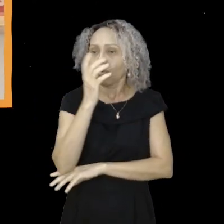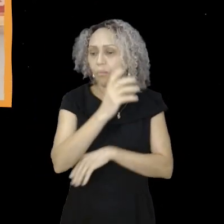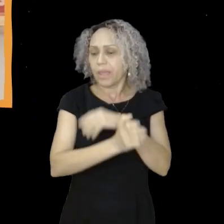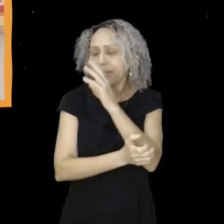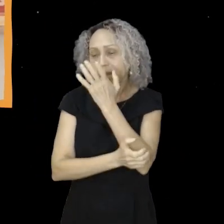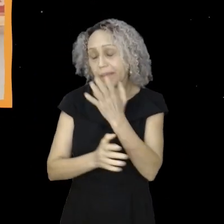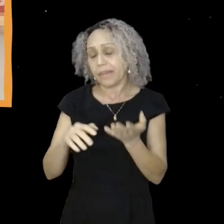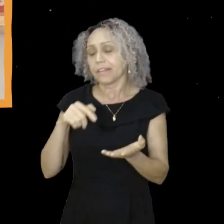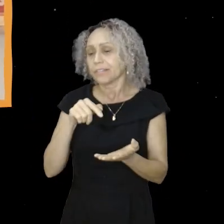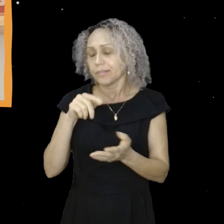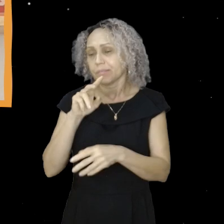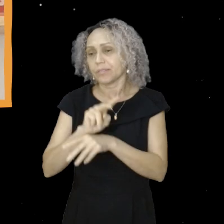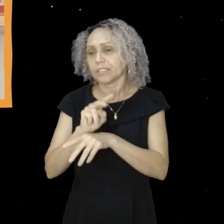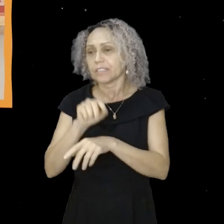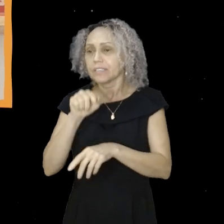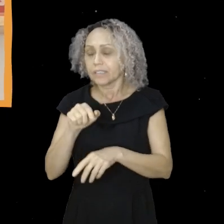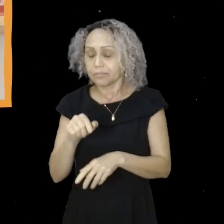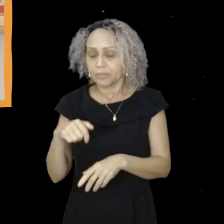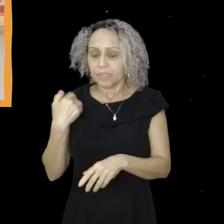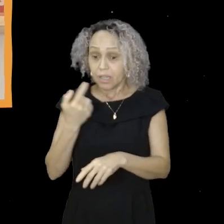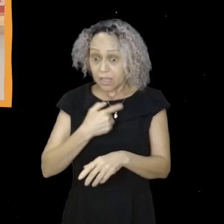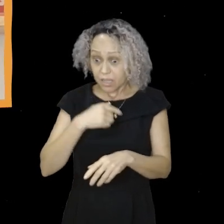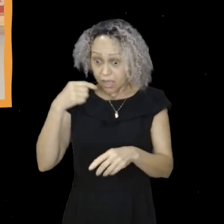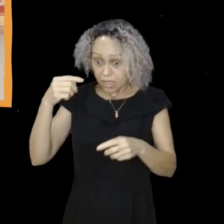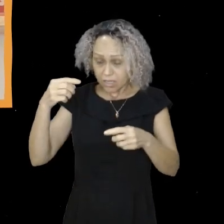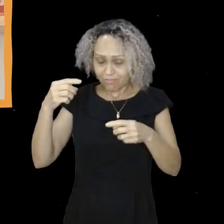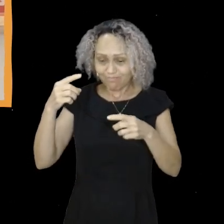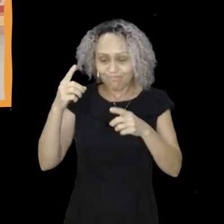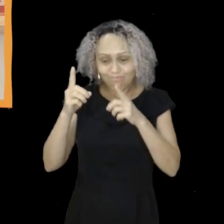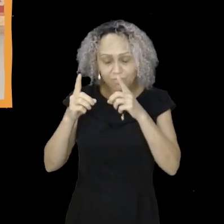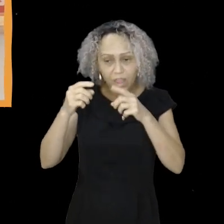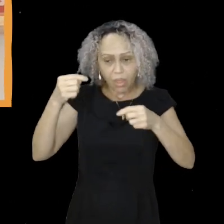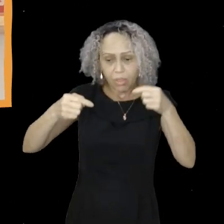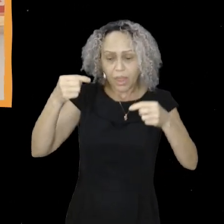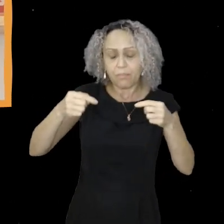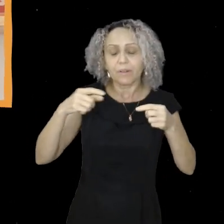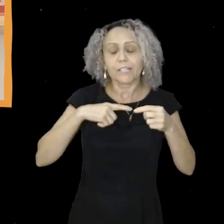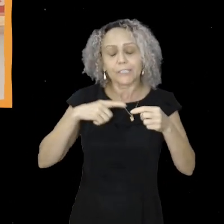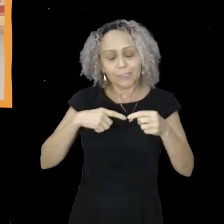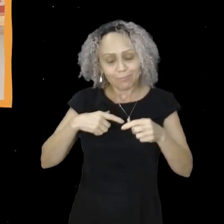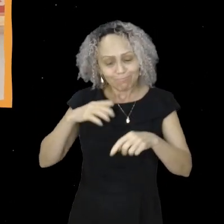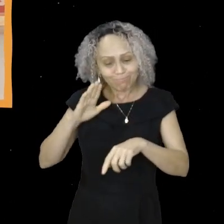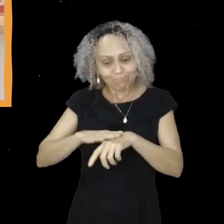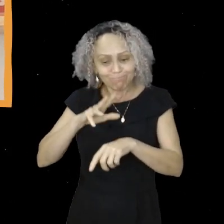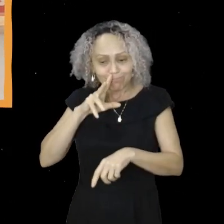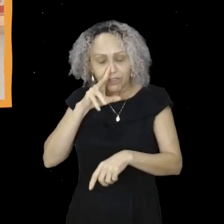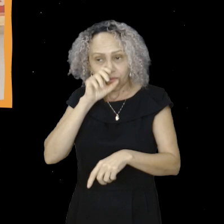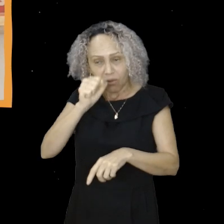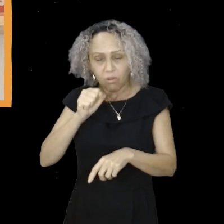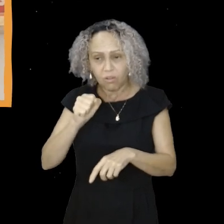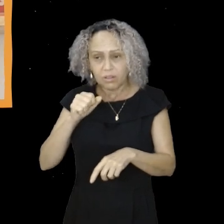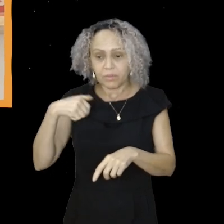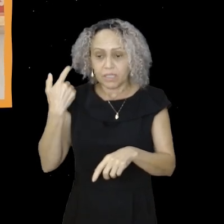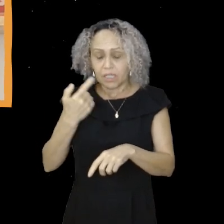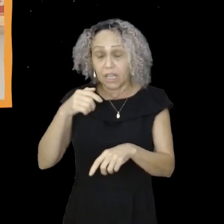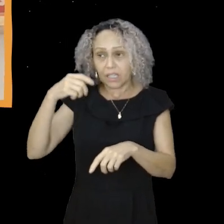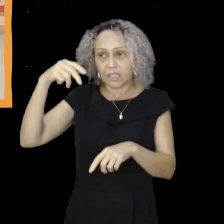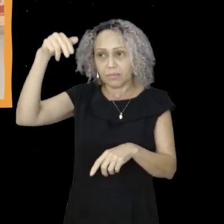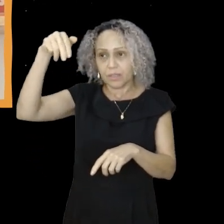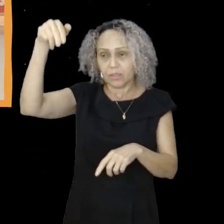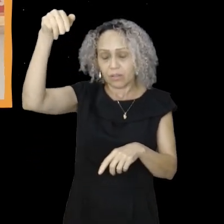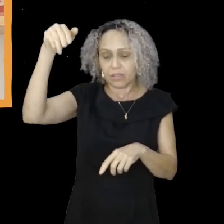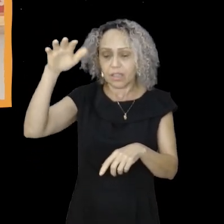no debate e que esse debate tenha mais força para a nossa região, né? Seja para que a gente avance, seja para que a gente barre essa